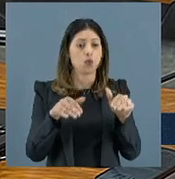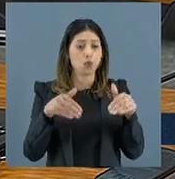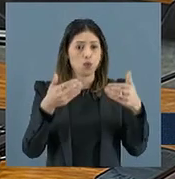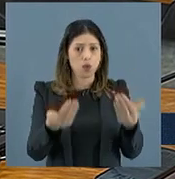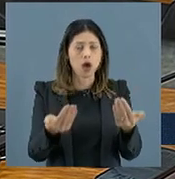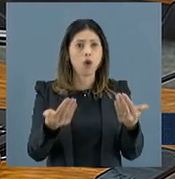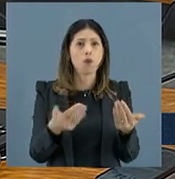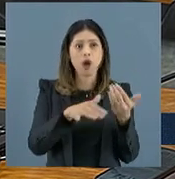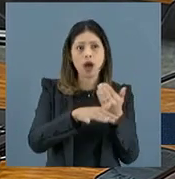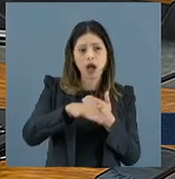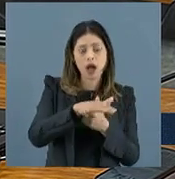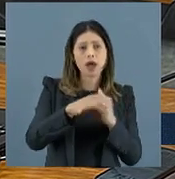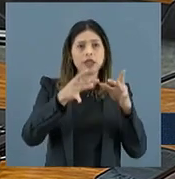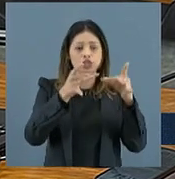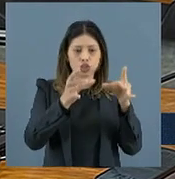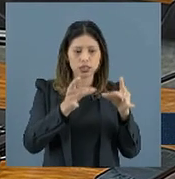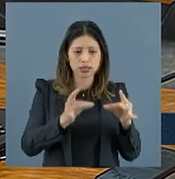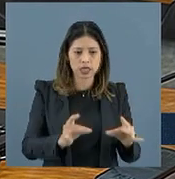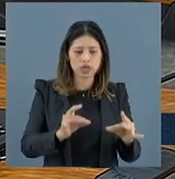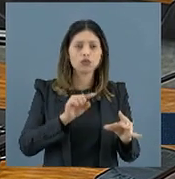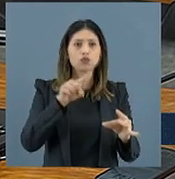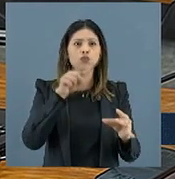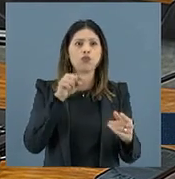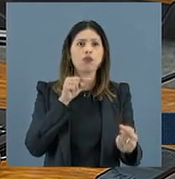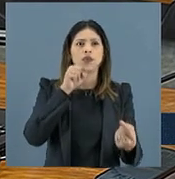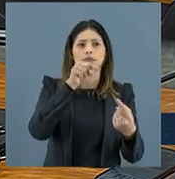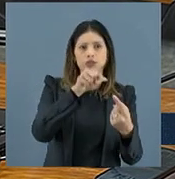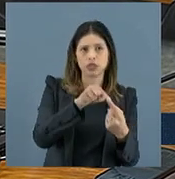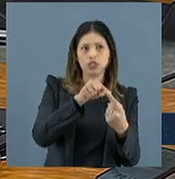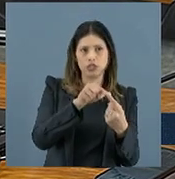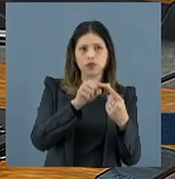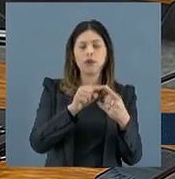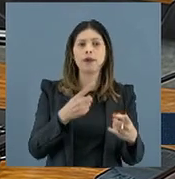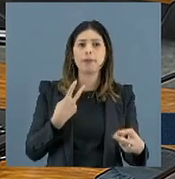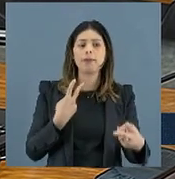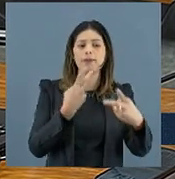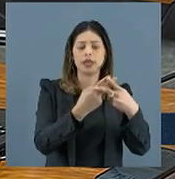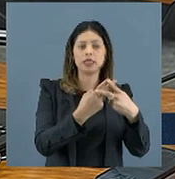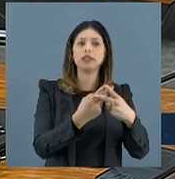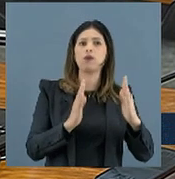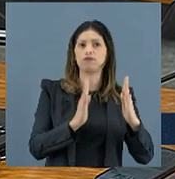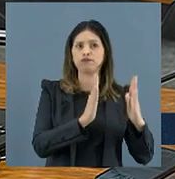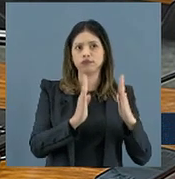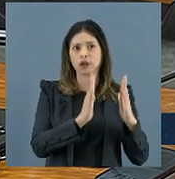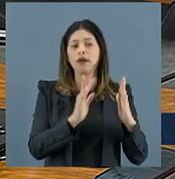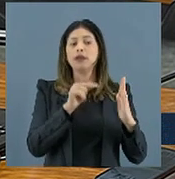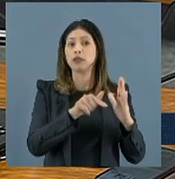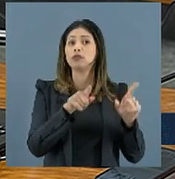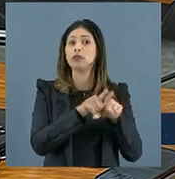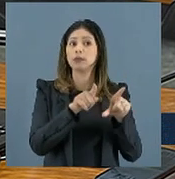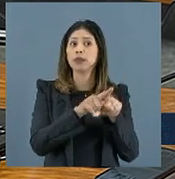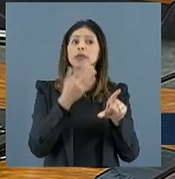de critérios mais objetivos para a prisão preventiva, como proposto,